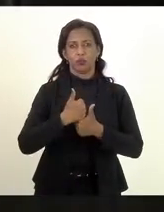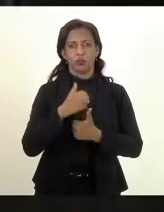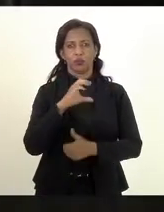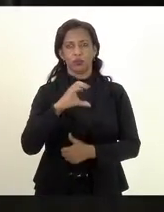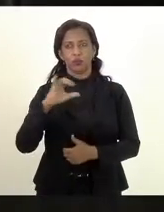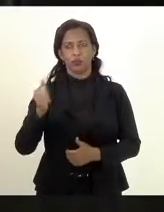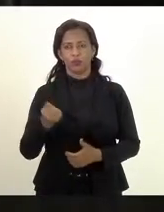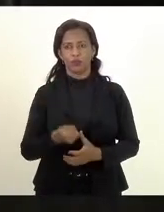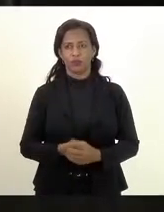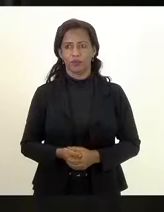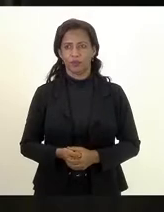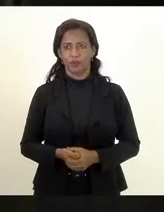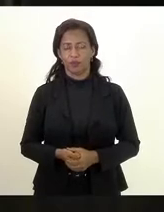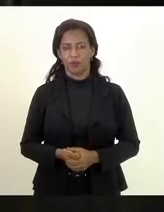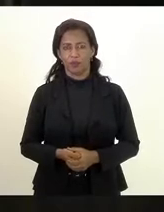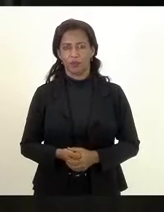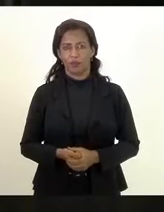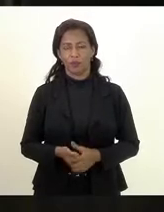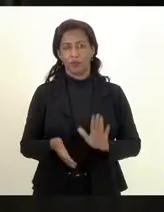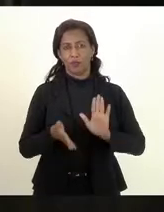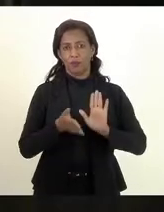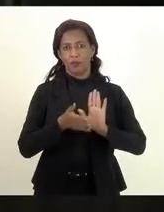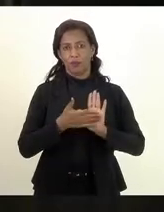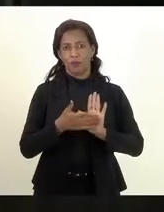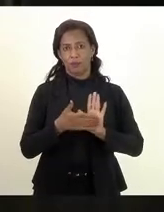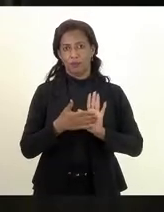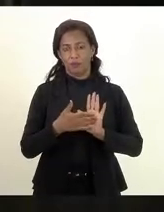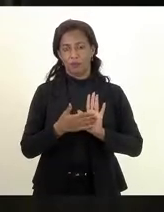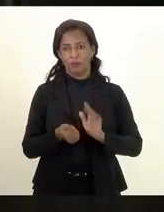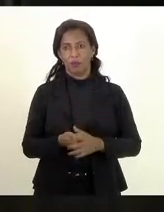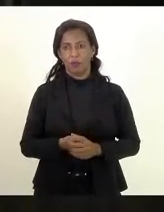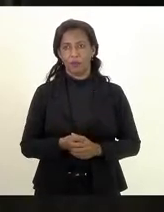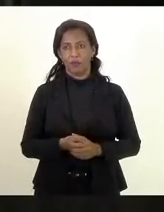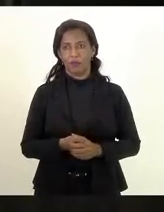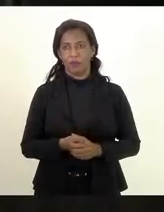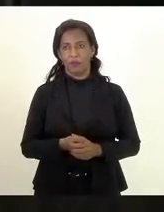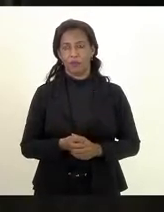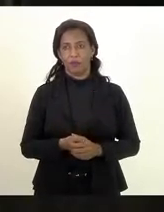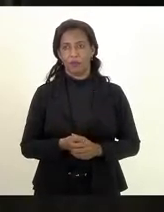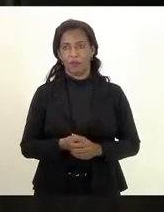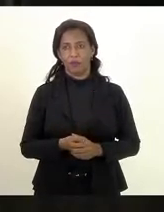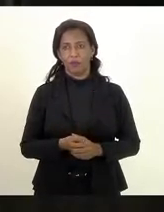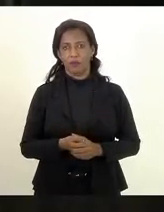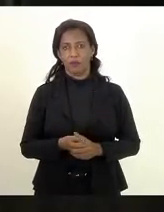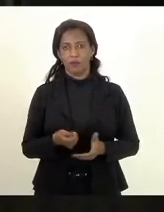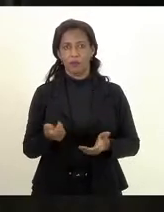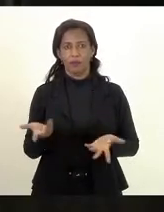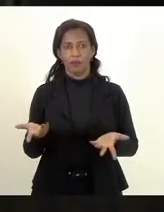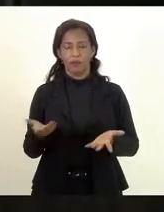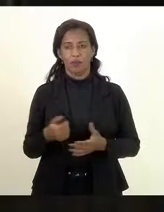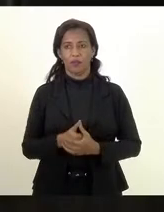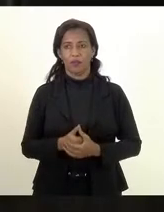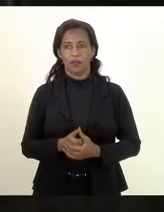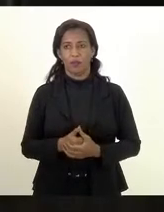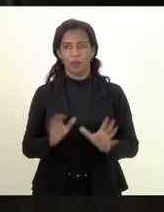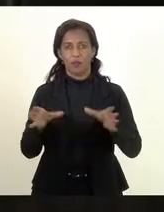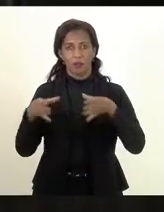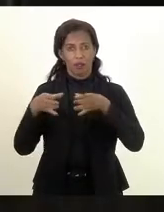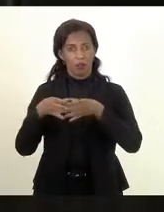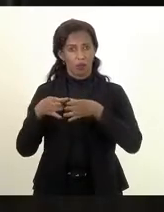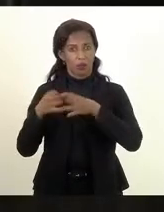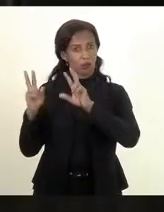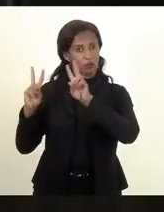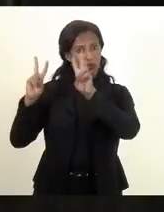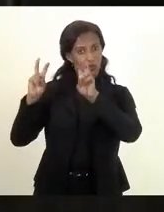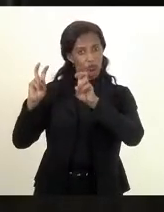Para emitir e parecer pela Comissão de Assuntos